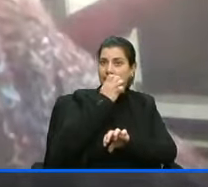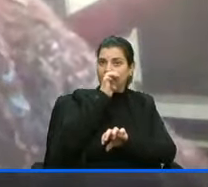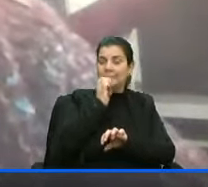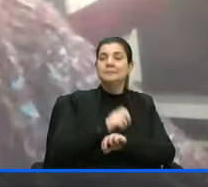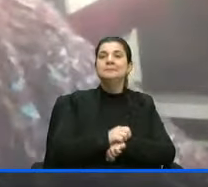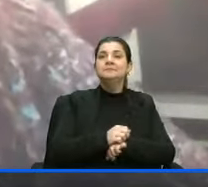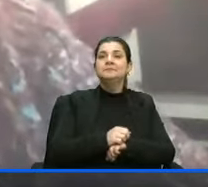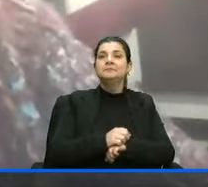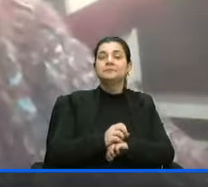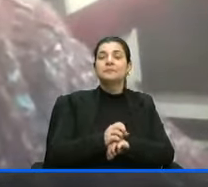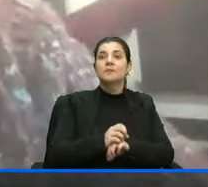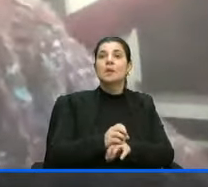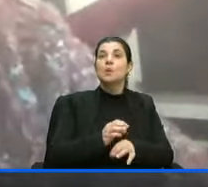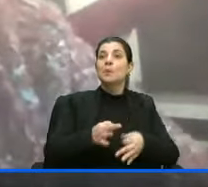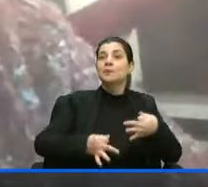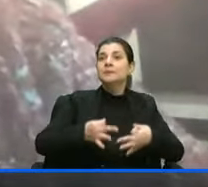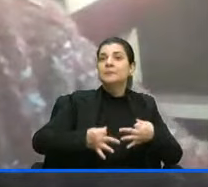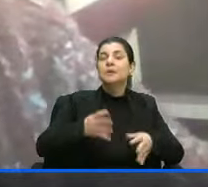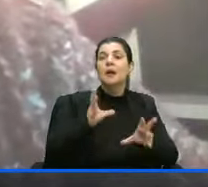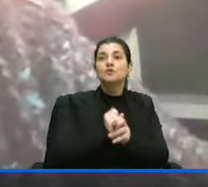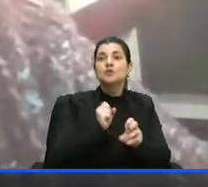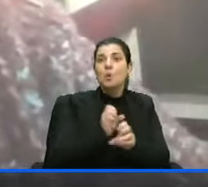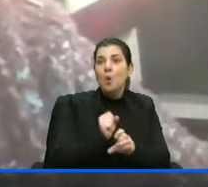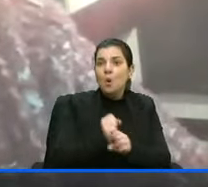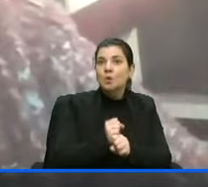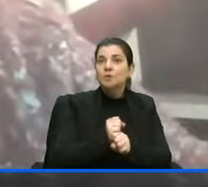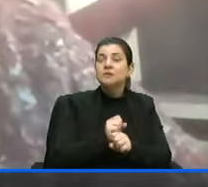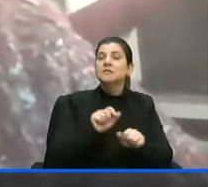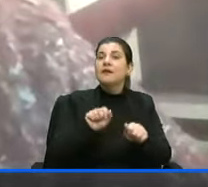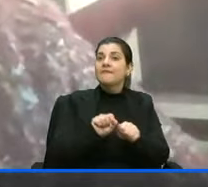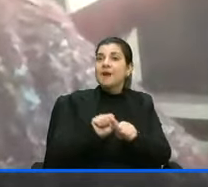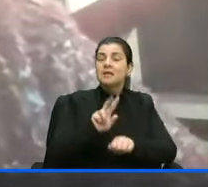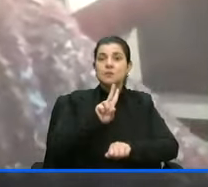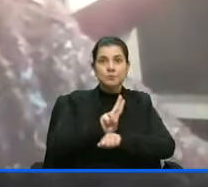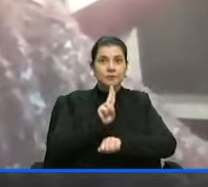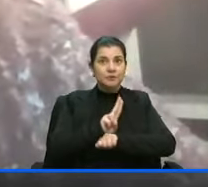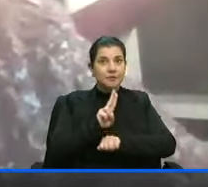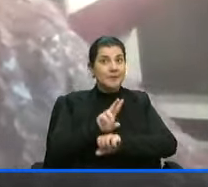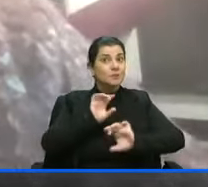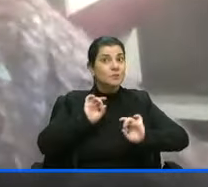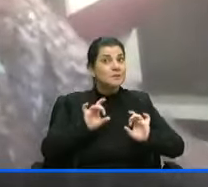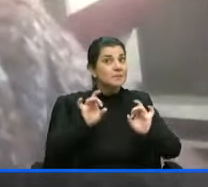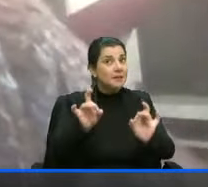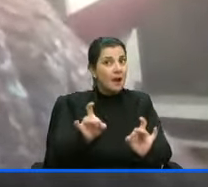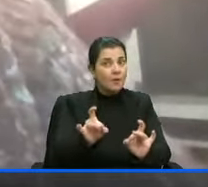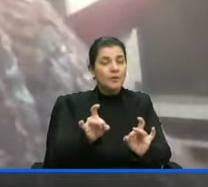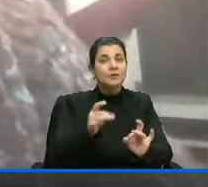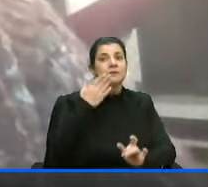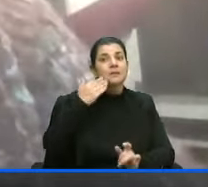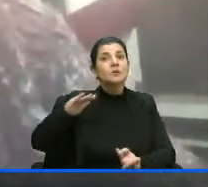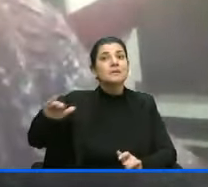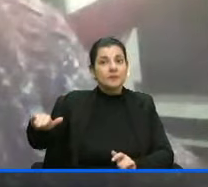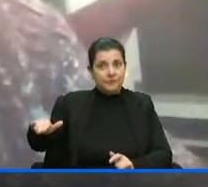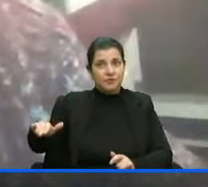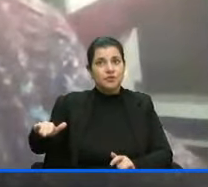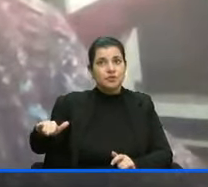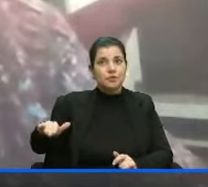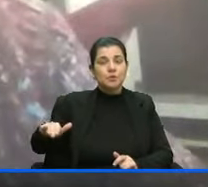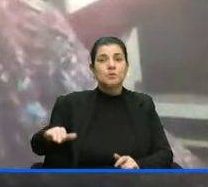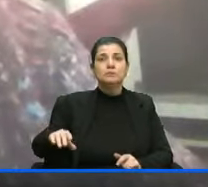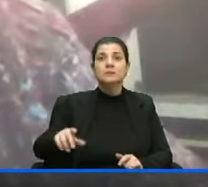O Tribunal de Contas faz um monitoramento, em especial, da educação infantil e tem uma radiografia bastante atualizada da